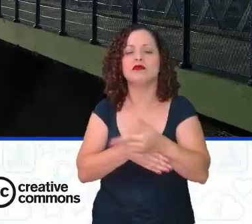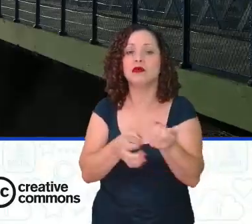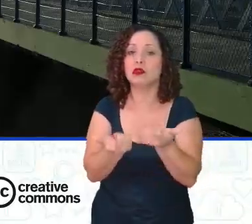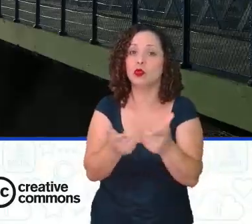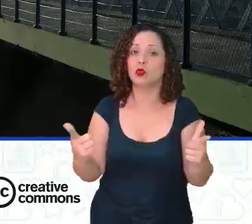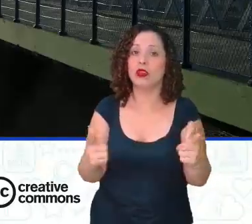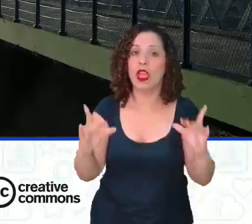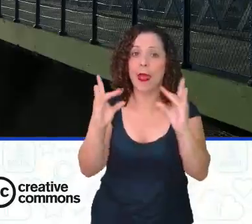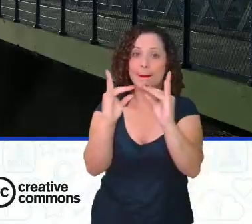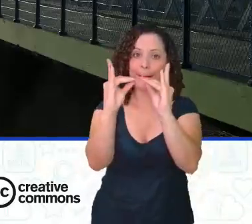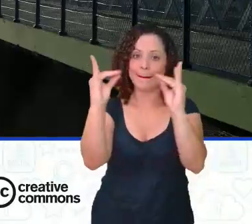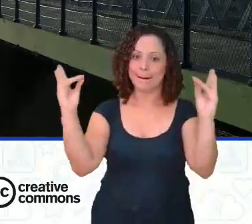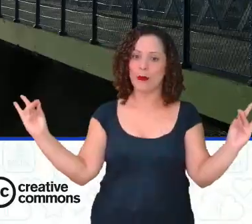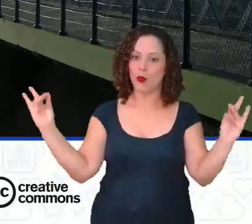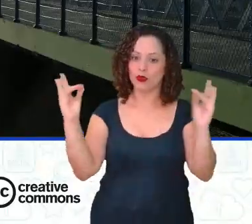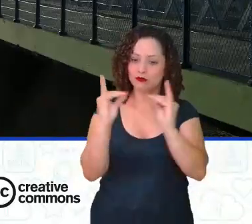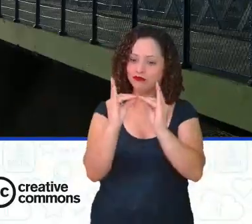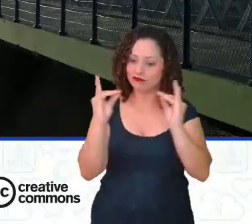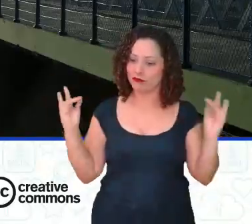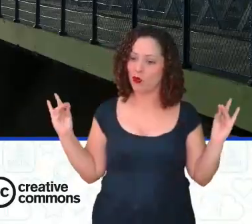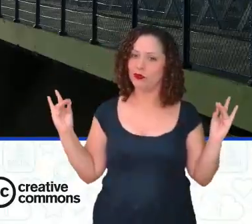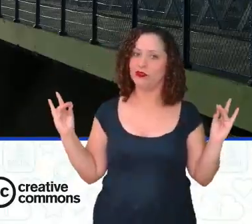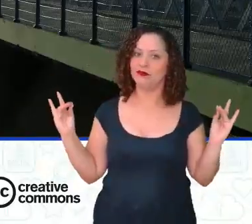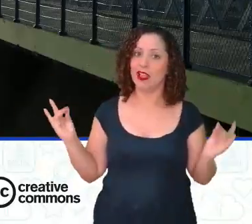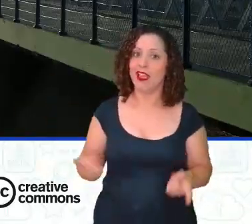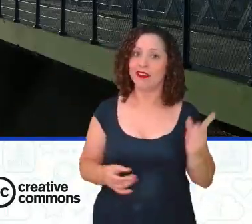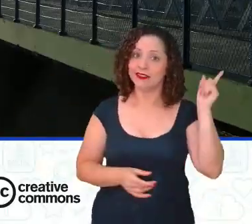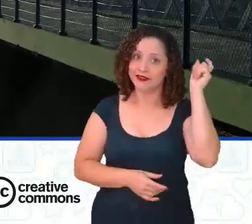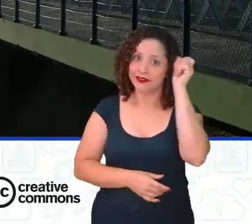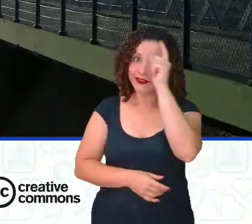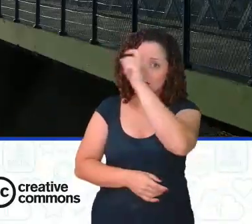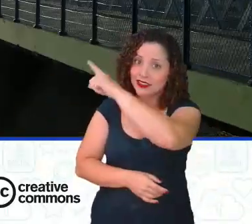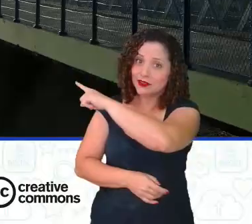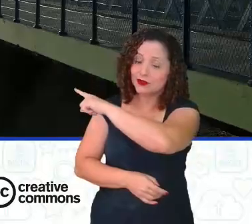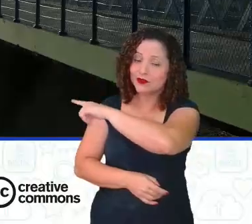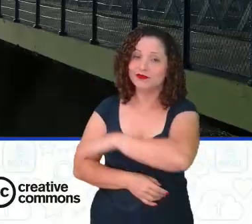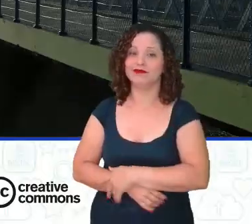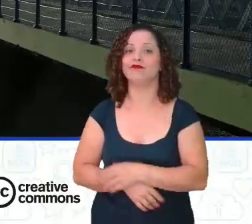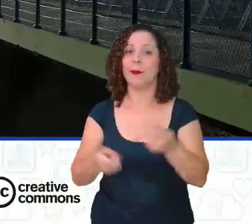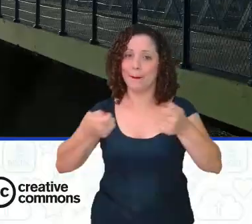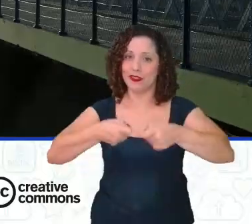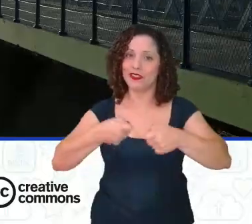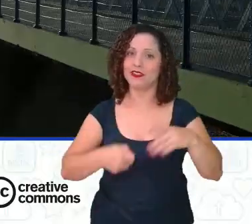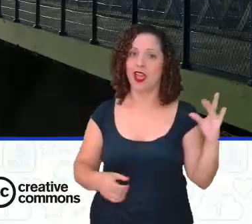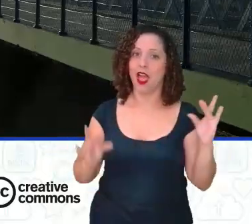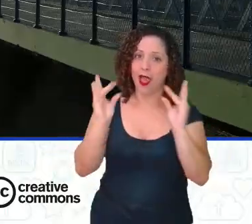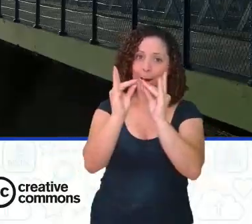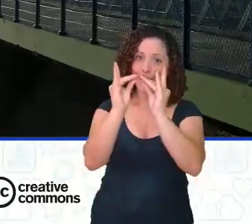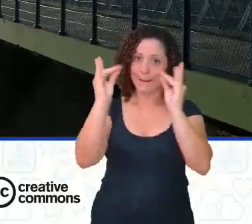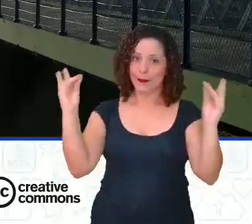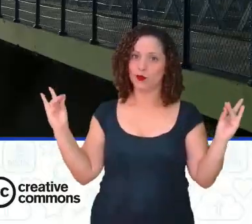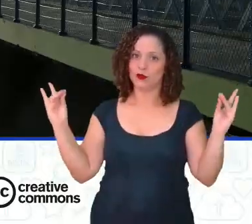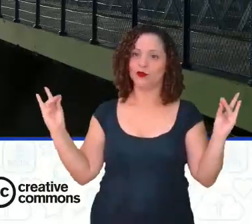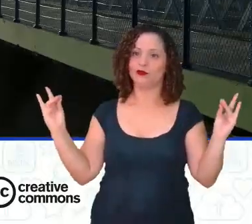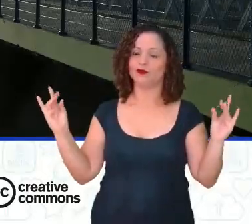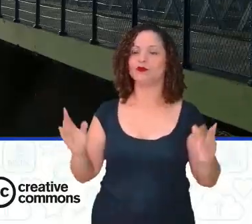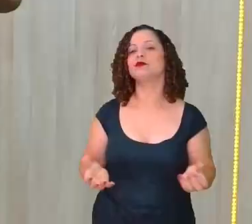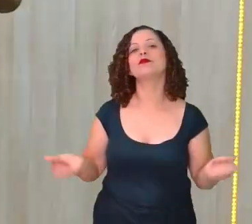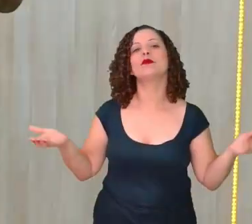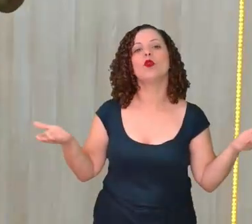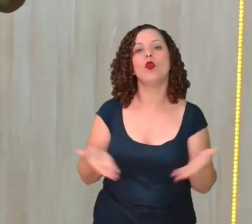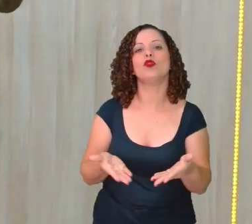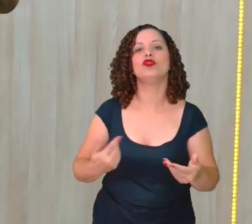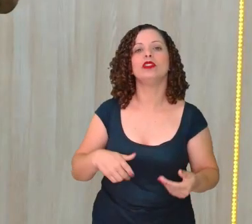as pontes, professor Jorge? Seria difícil, né? Bastante dificultoso, né? Você pegar aí hoje a